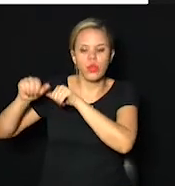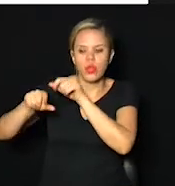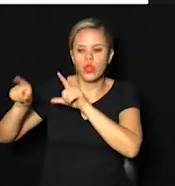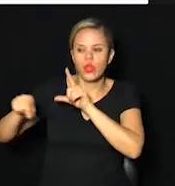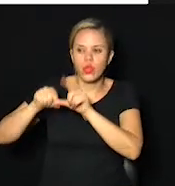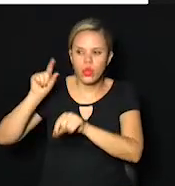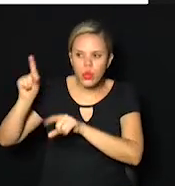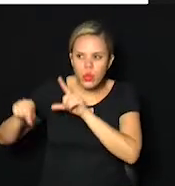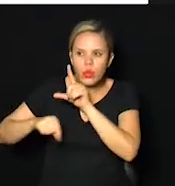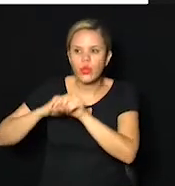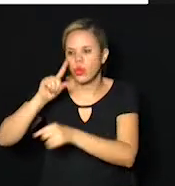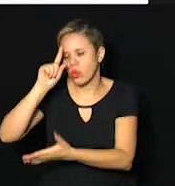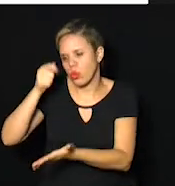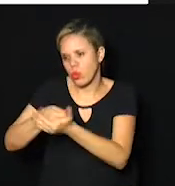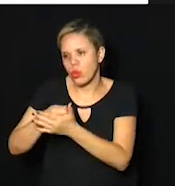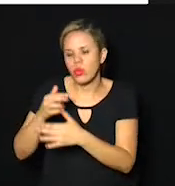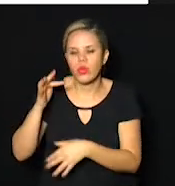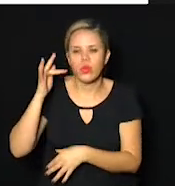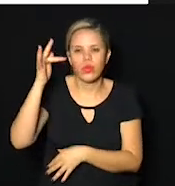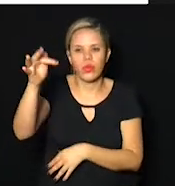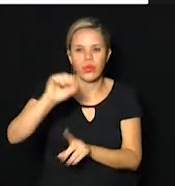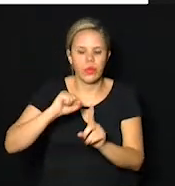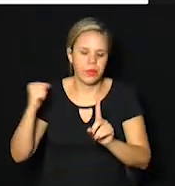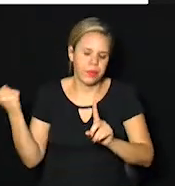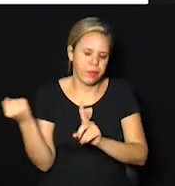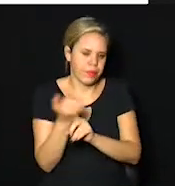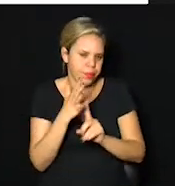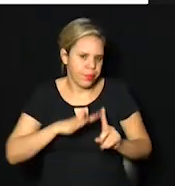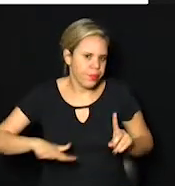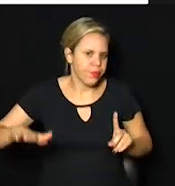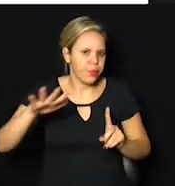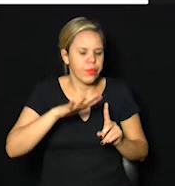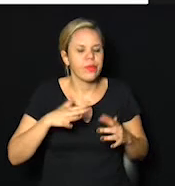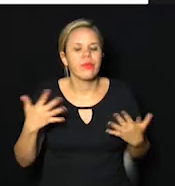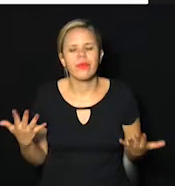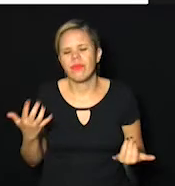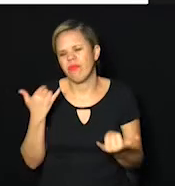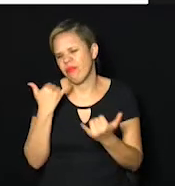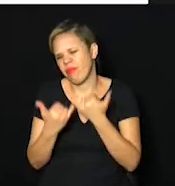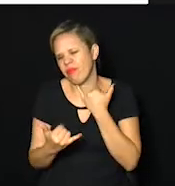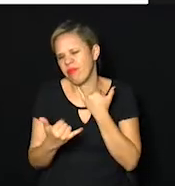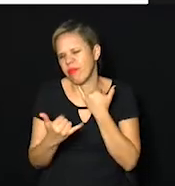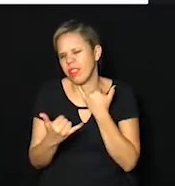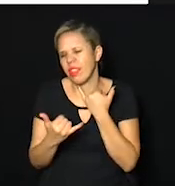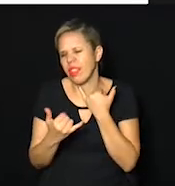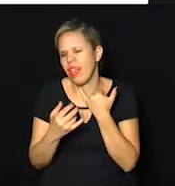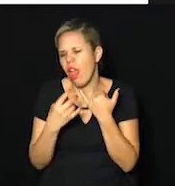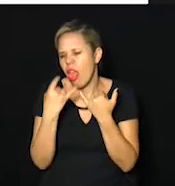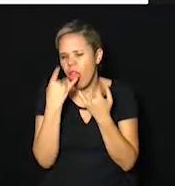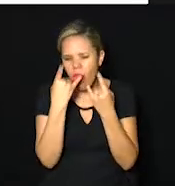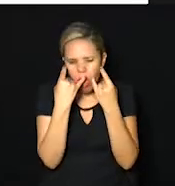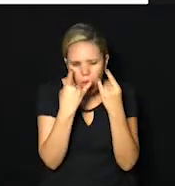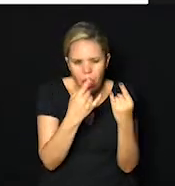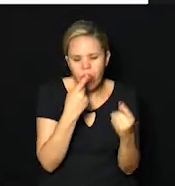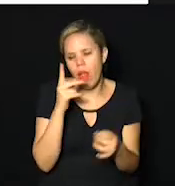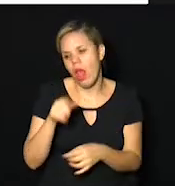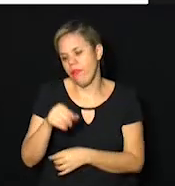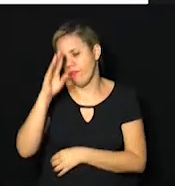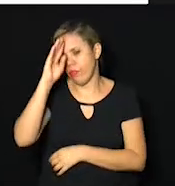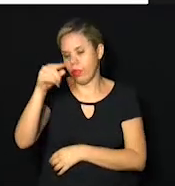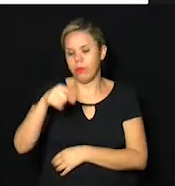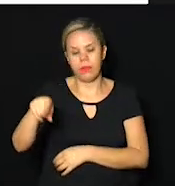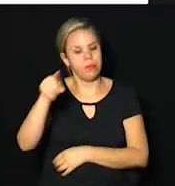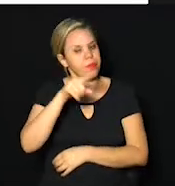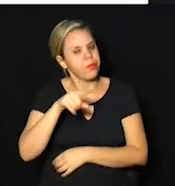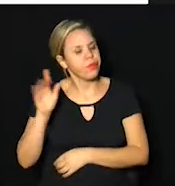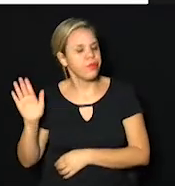alternativa para o futuro de uma sociedade. Agora, parece meio romântico o que eu disse, mas isso é fundamental para você, que vai